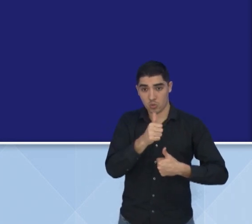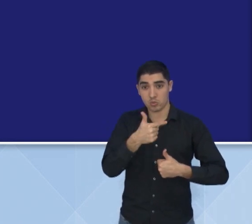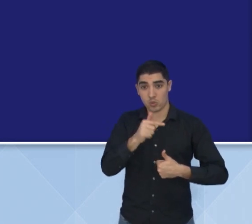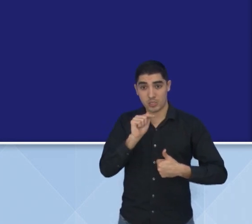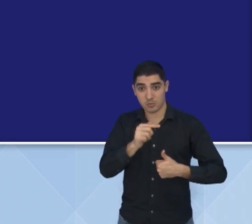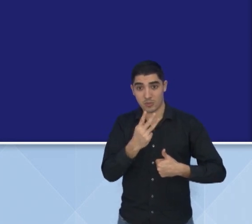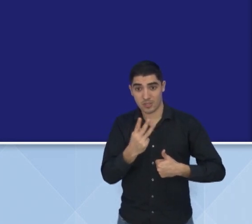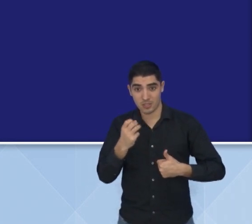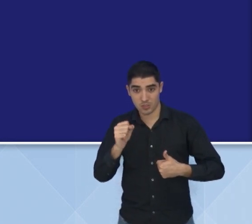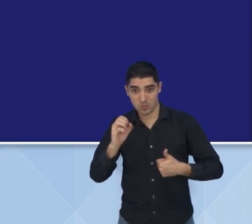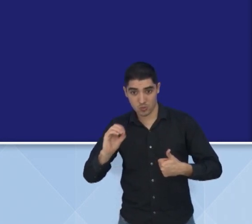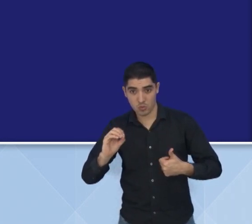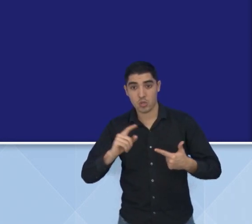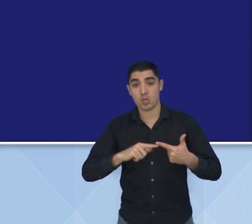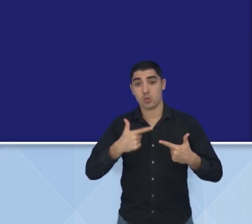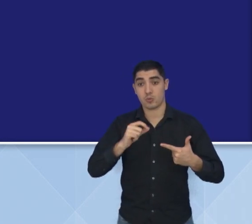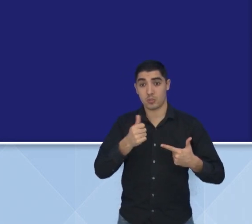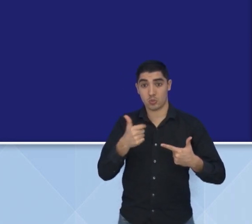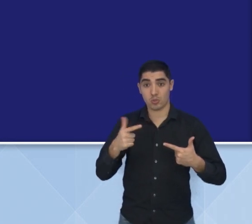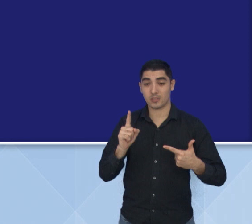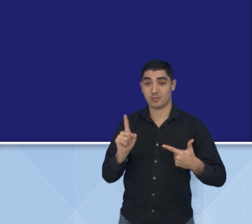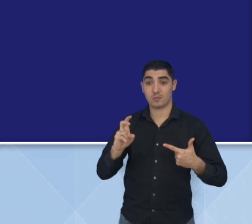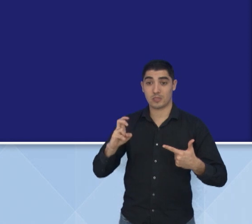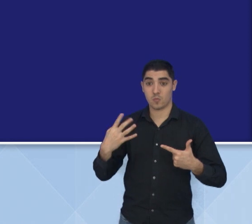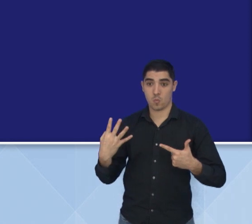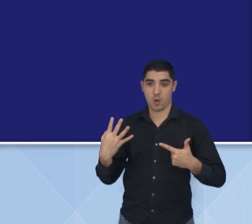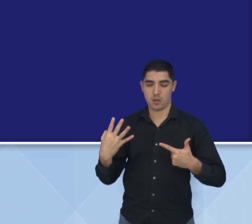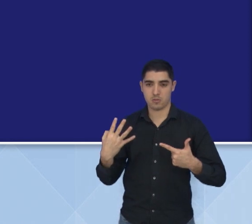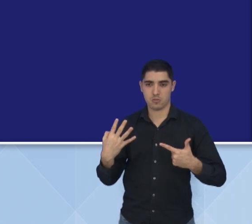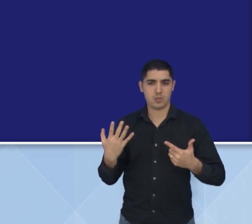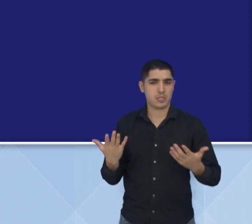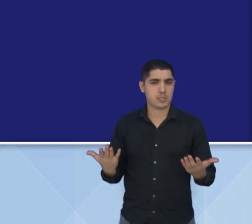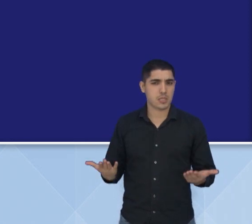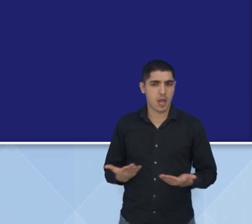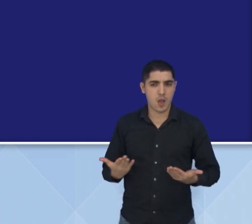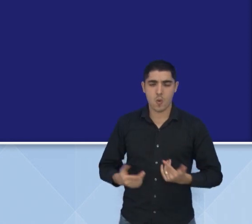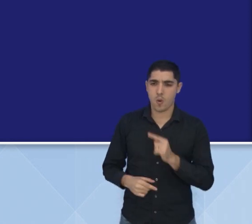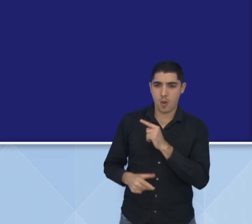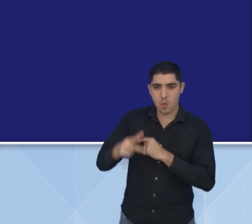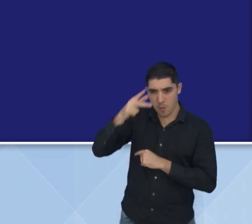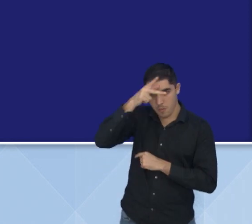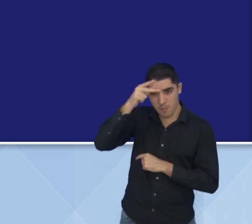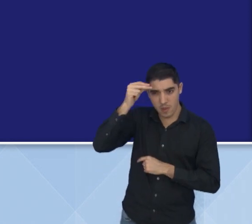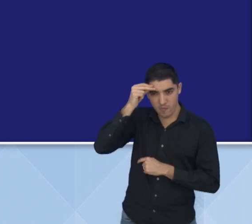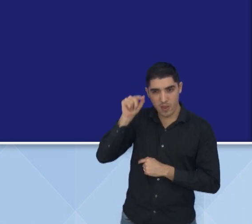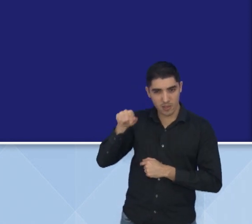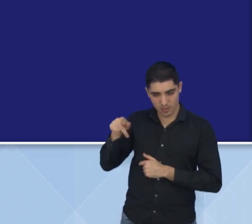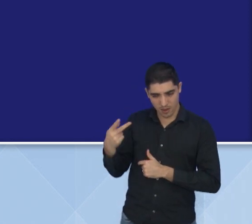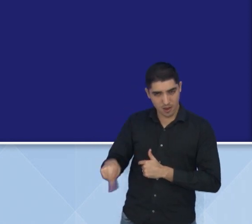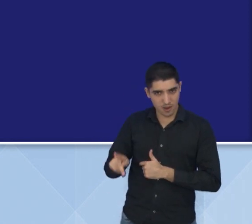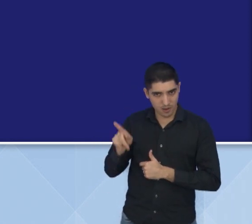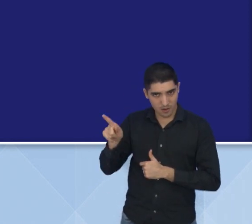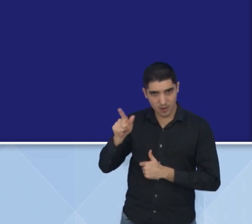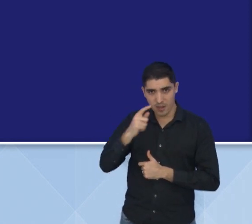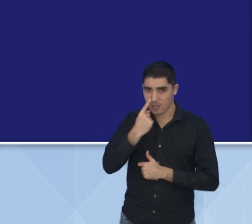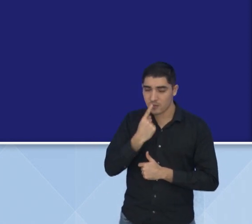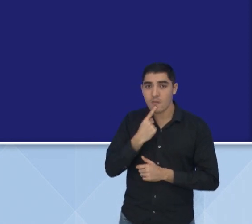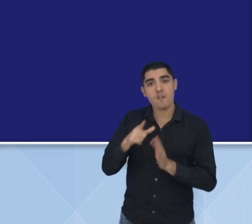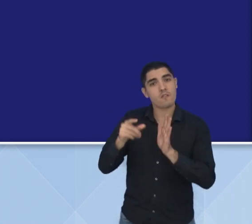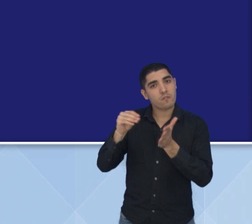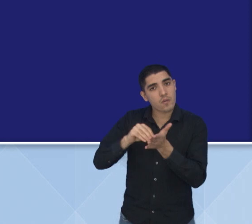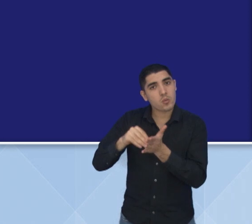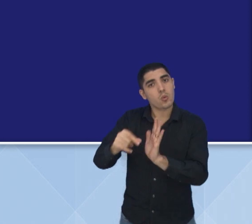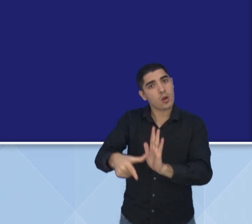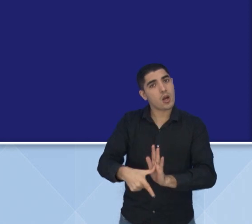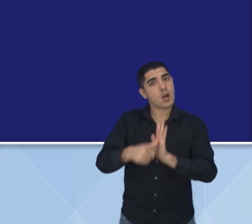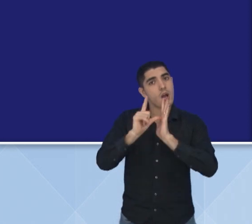2012, 154. Faltou para essa administração um trabalho de prevenção, aquele trabalho com agentes de endemia, que chega nas